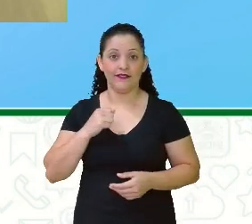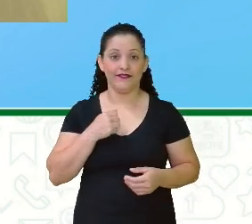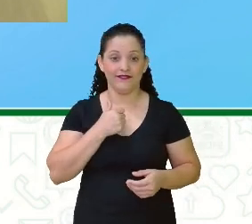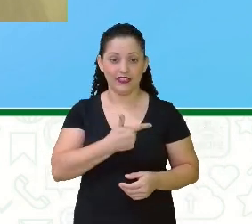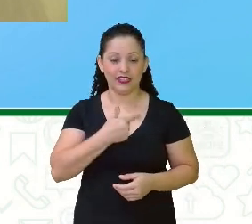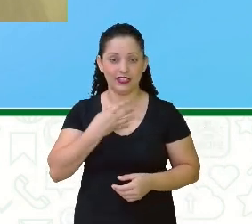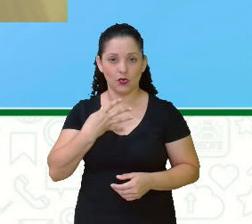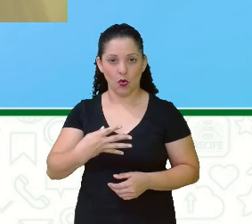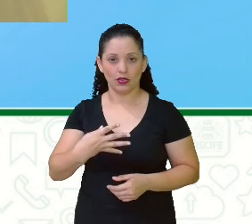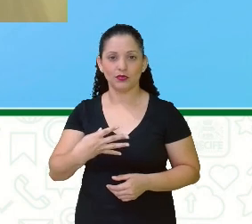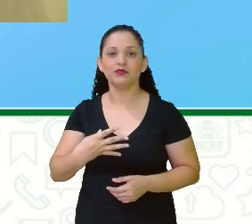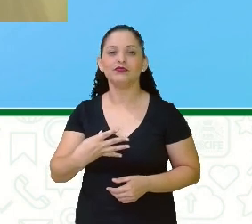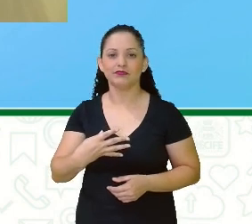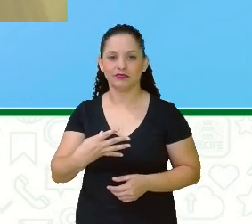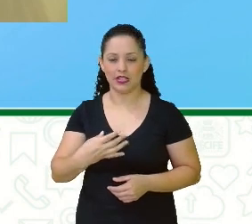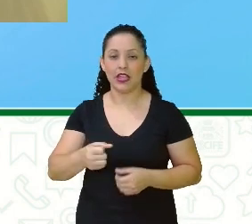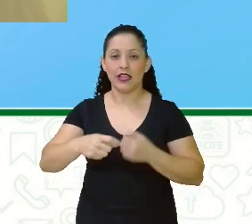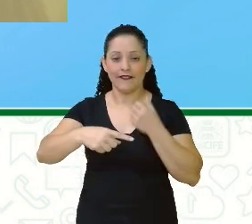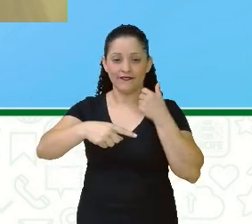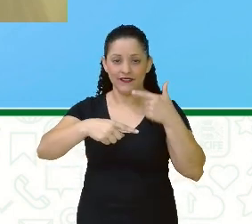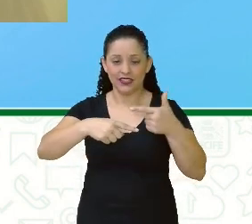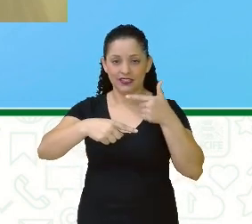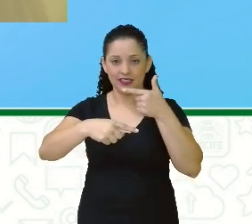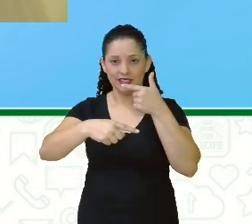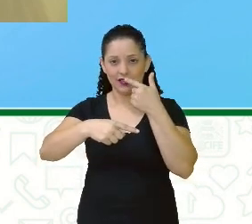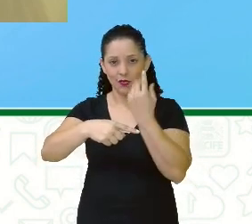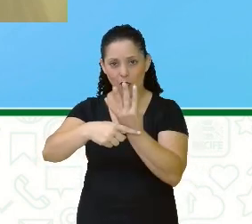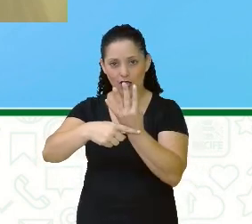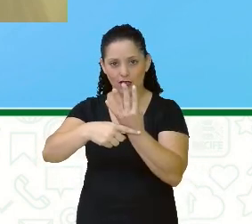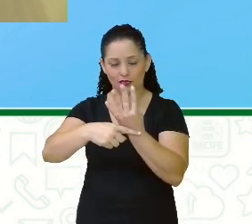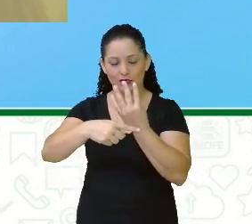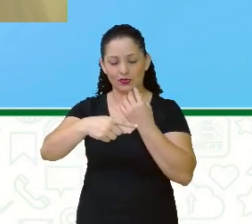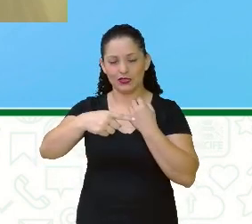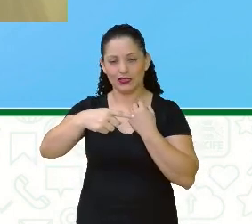24/3. Concordam? Então, olha o resultado do próximo.